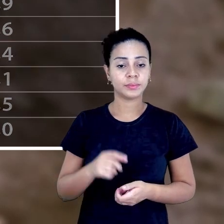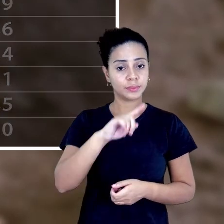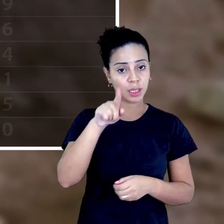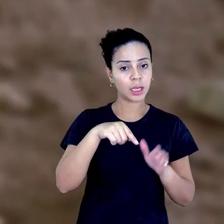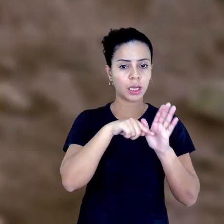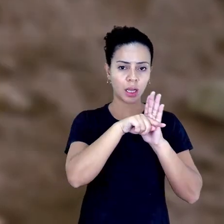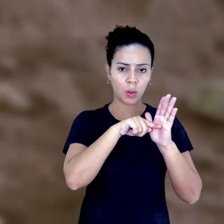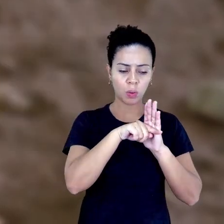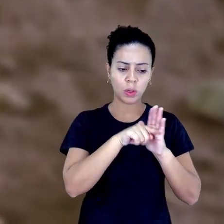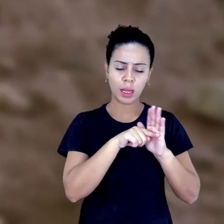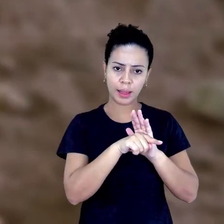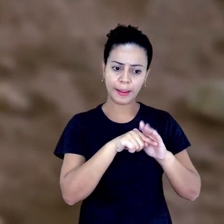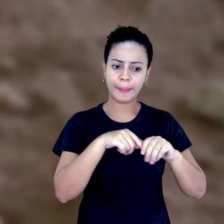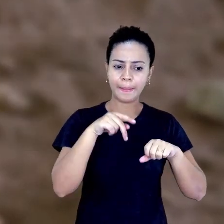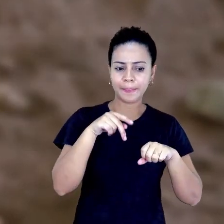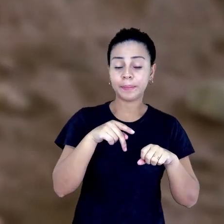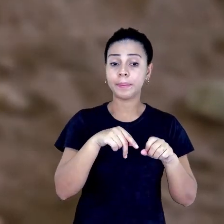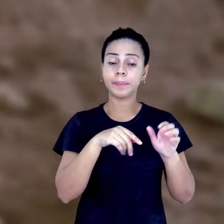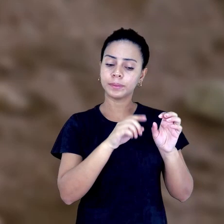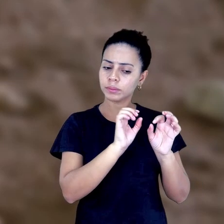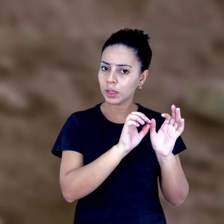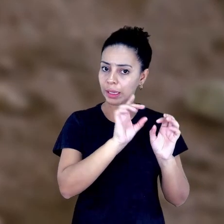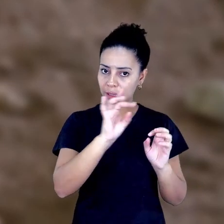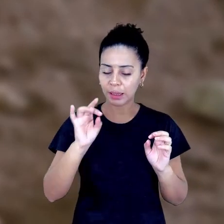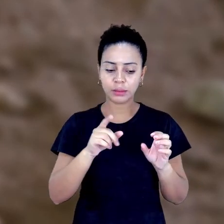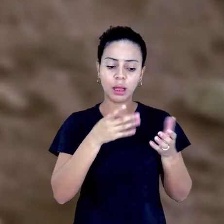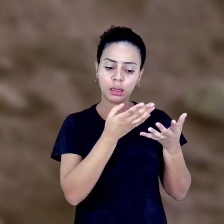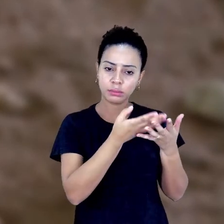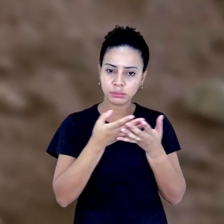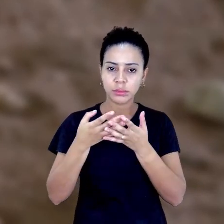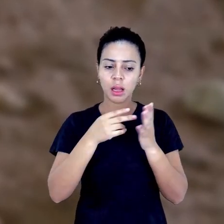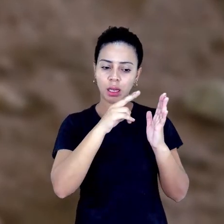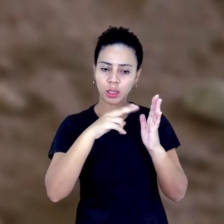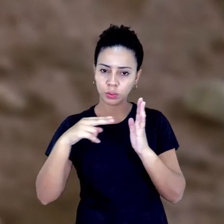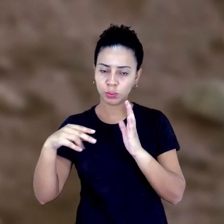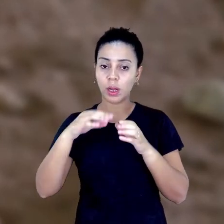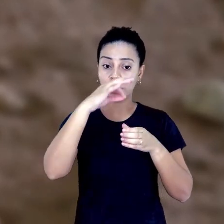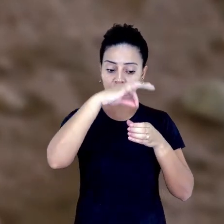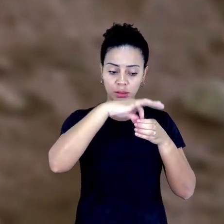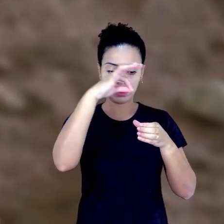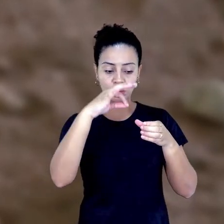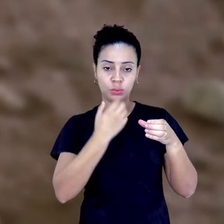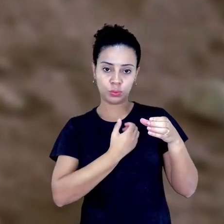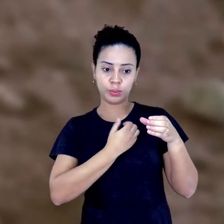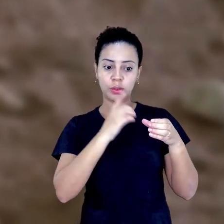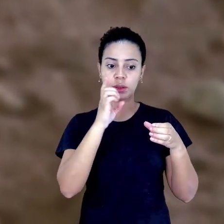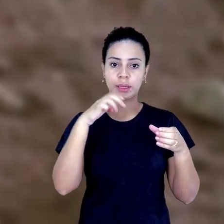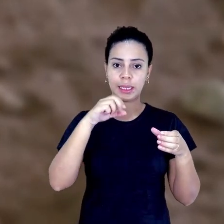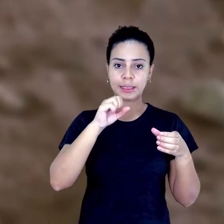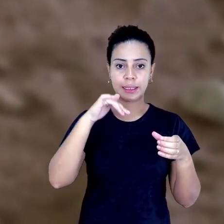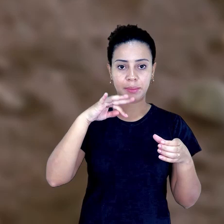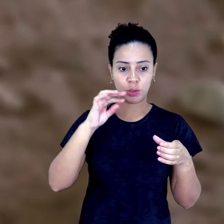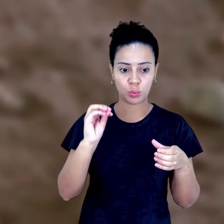Calcular o diâmetro máximo das partículas em suspensão no momento de cada leitura do densímetro utilizando a seguinte